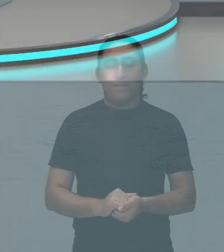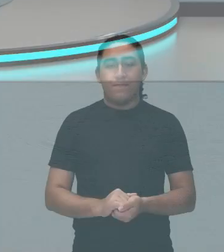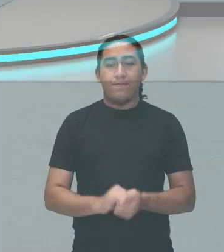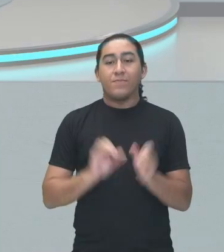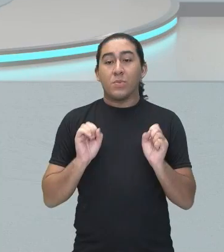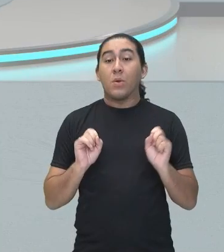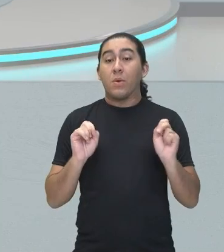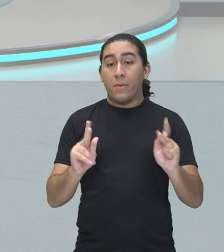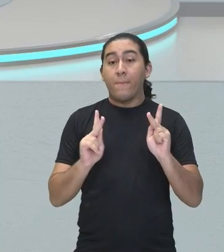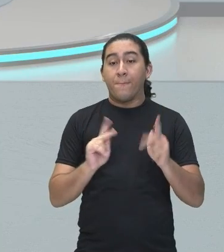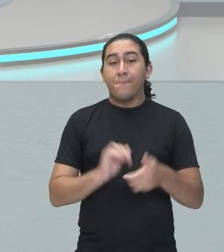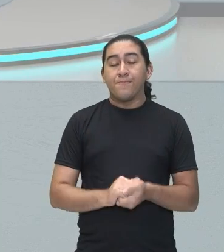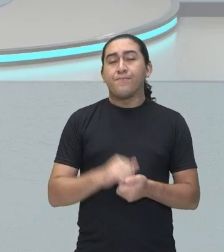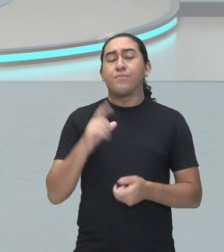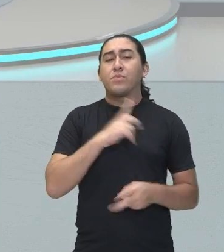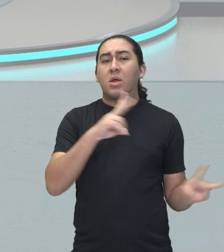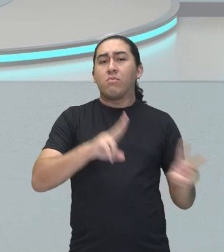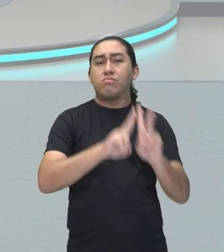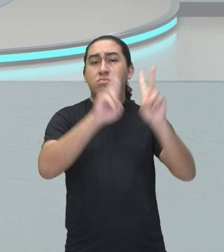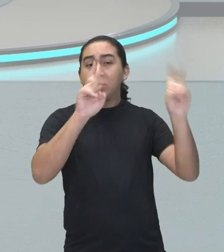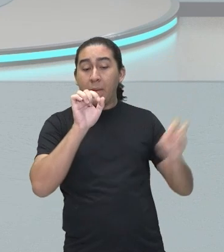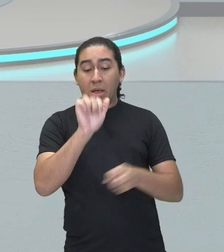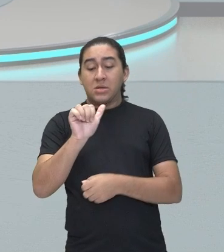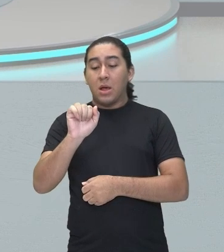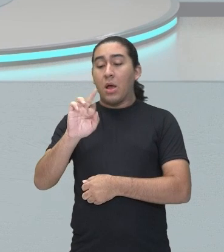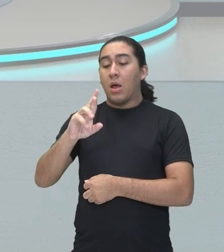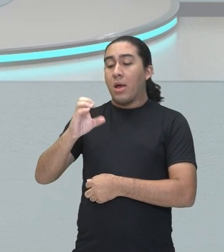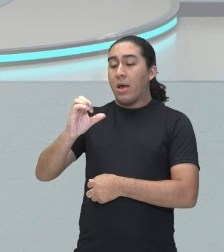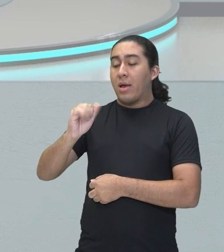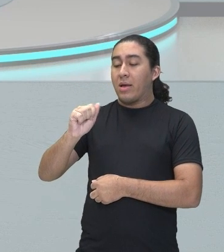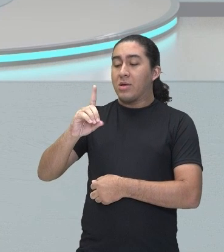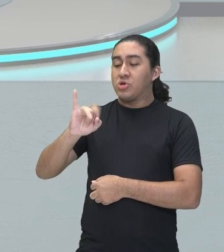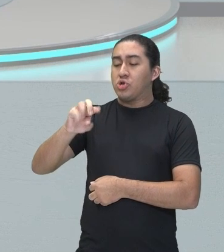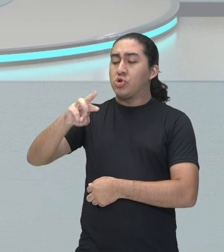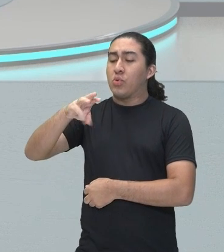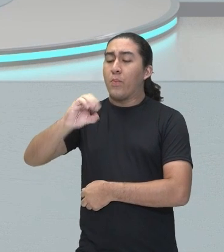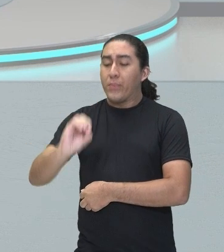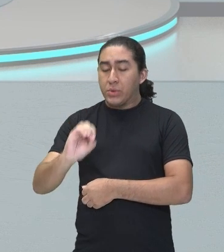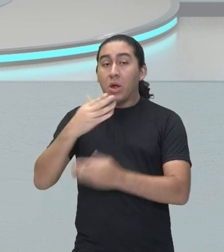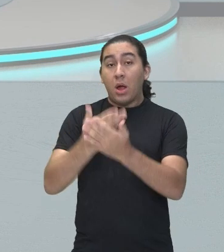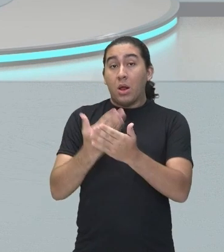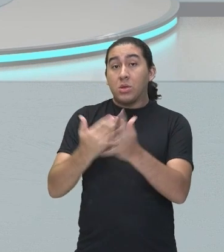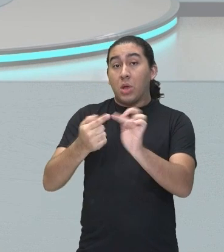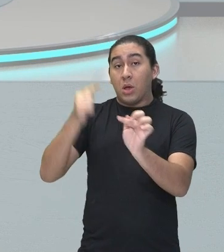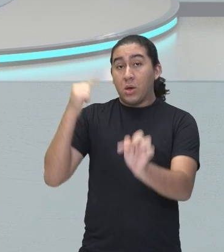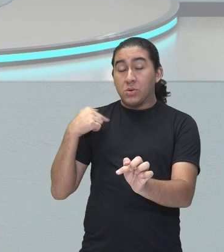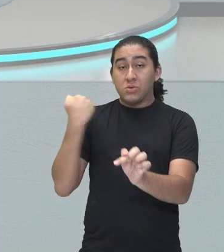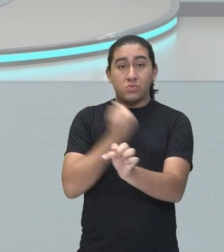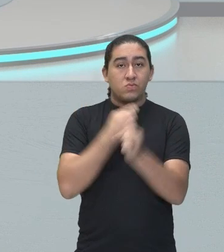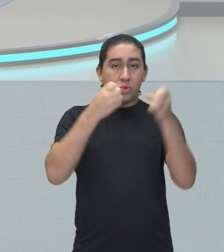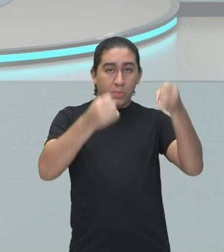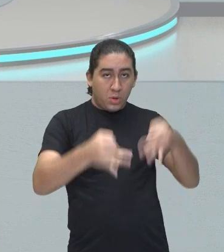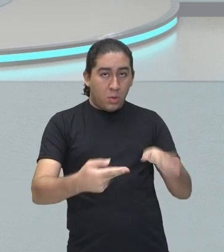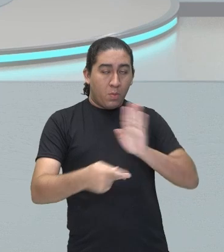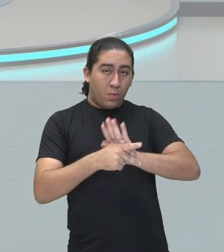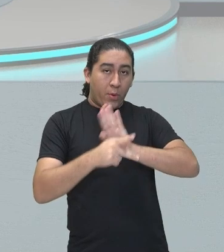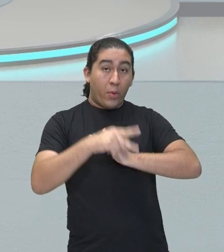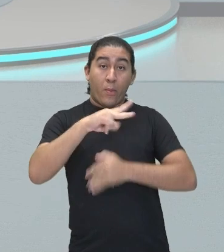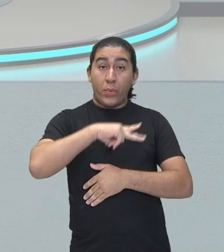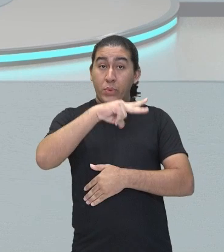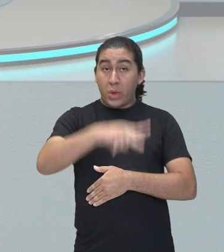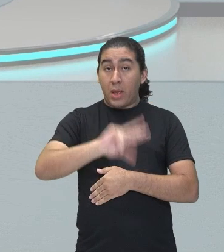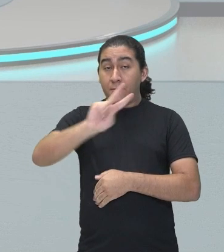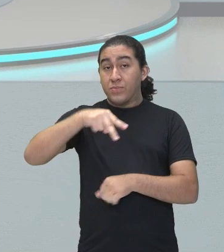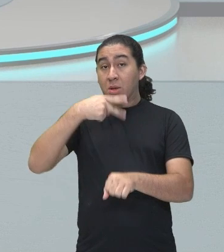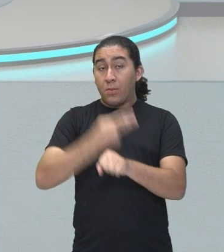Muito bem, temos falado do arcadismo, nas aulas anteriores falamos sobre o arcadismo em Portugal, depois